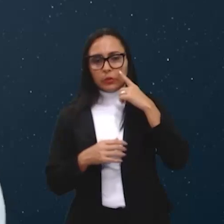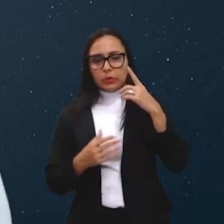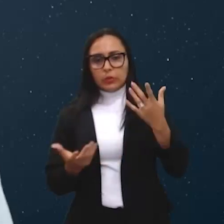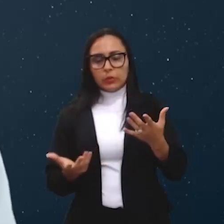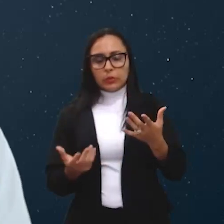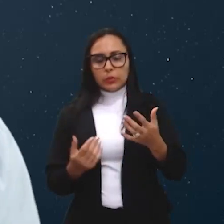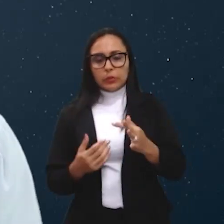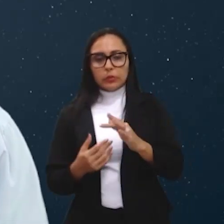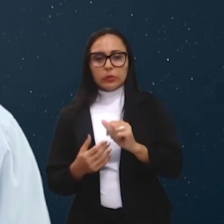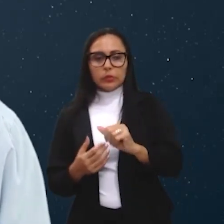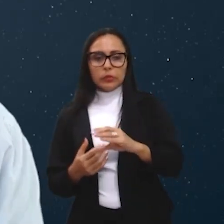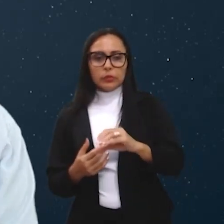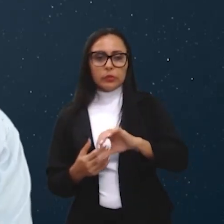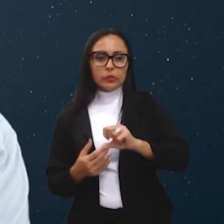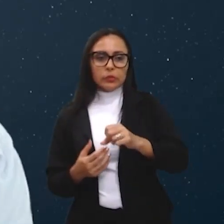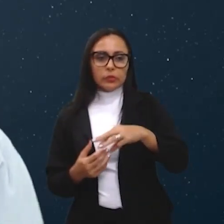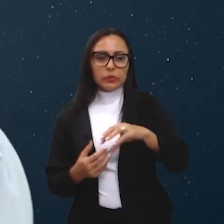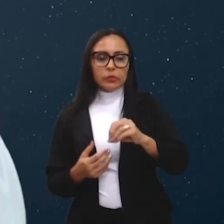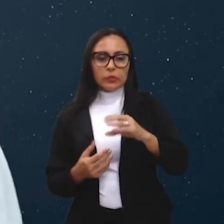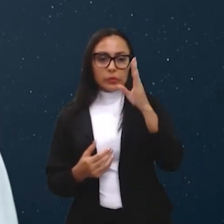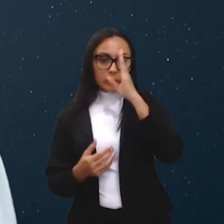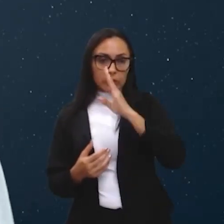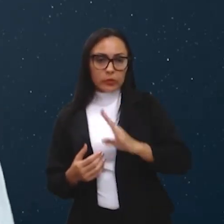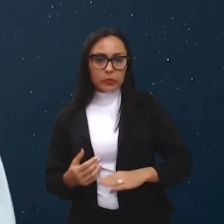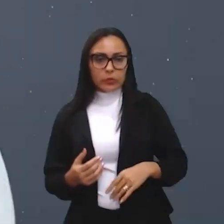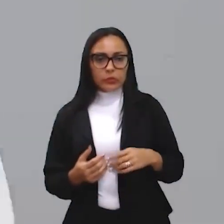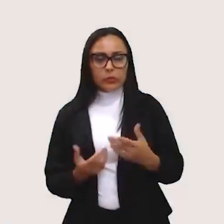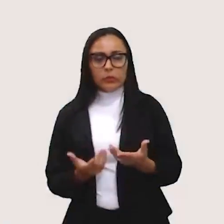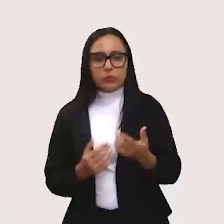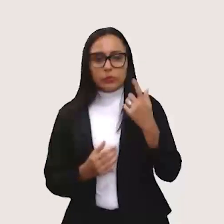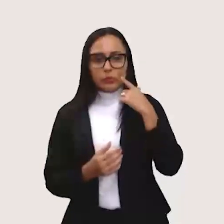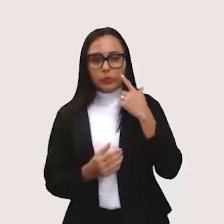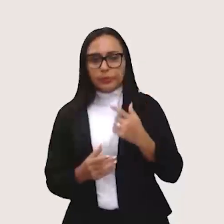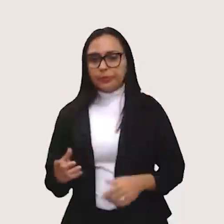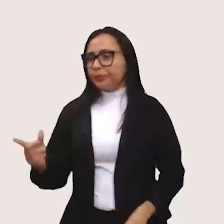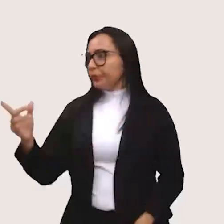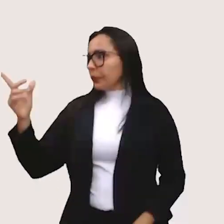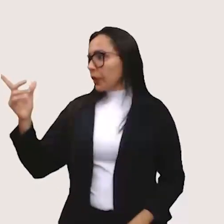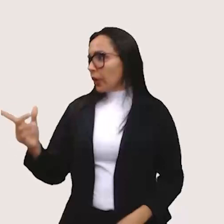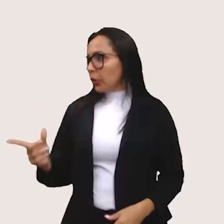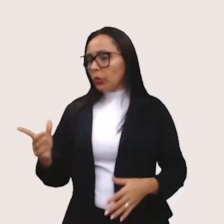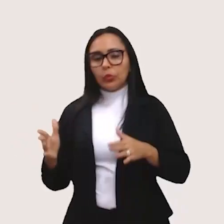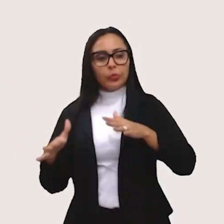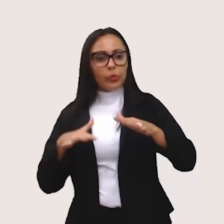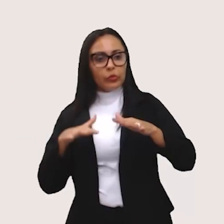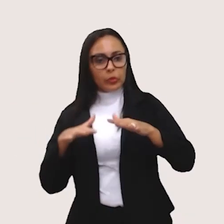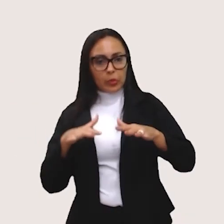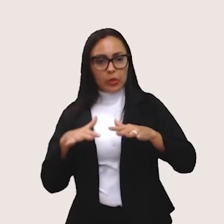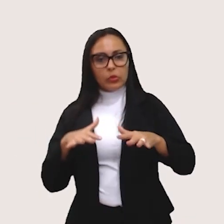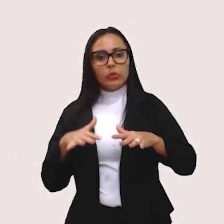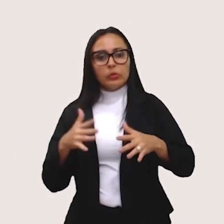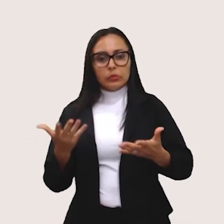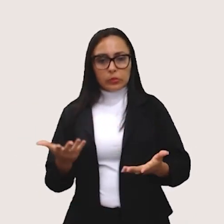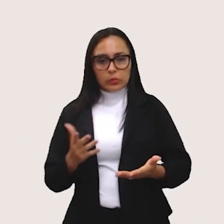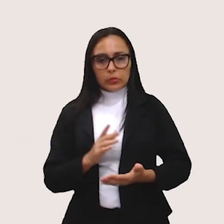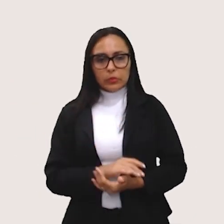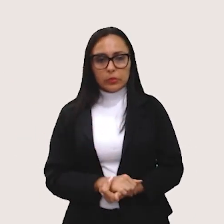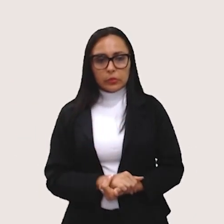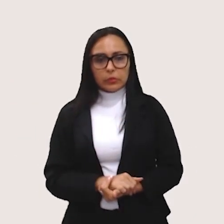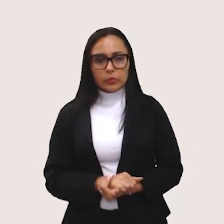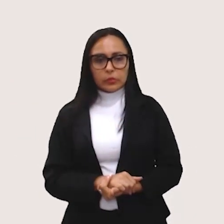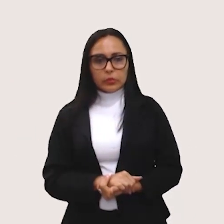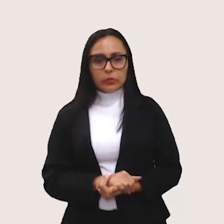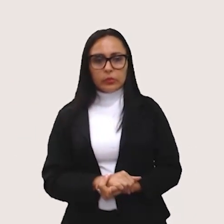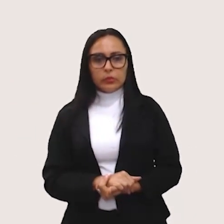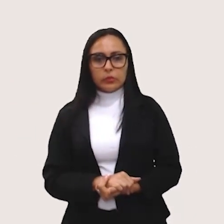Brasil, tá certo? Então aí, ó, as evidentes afinidades do movimento com o fascismo de